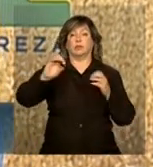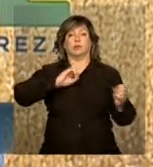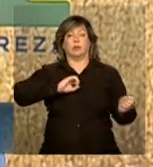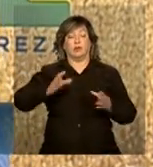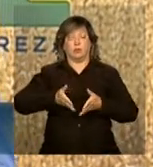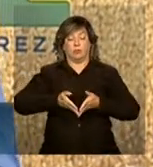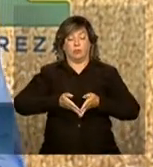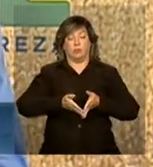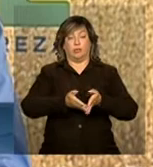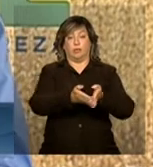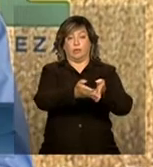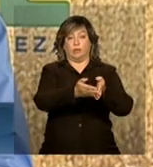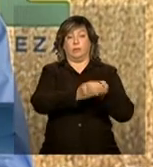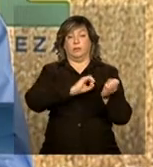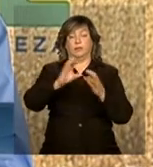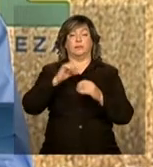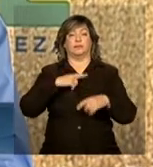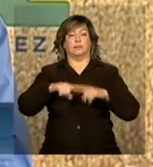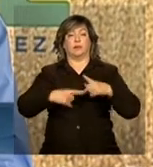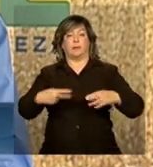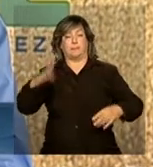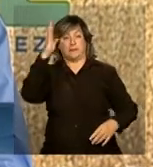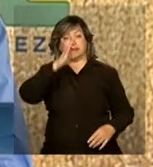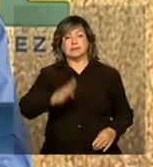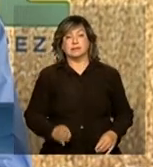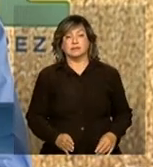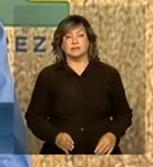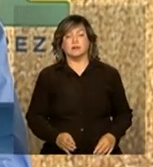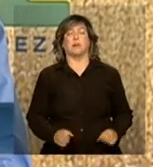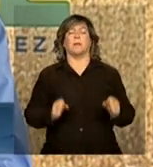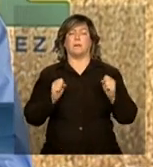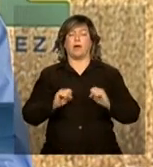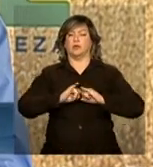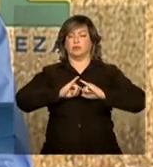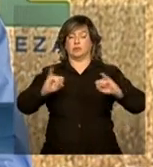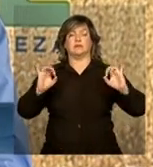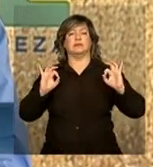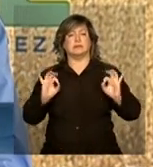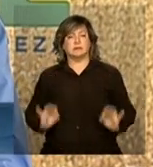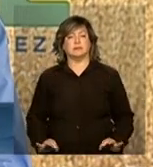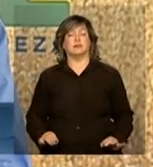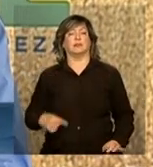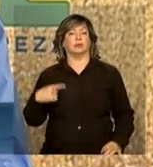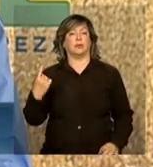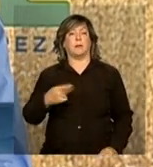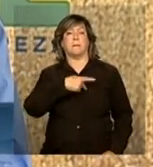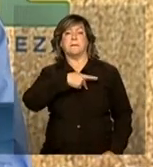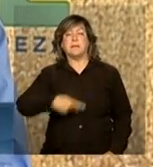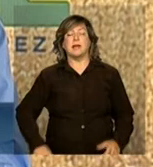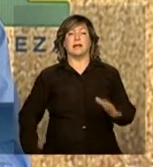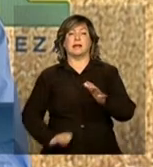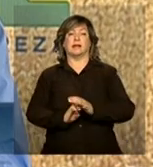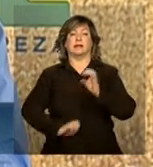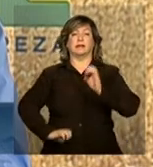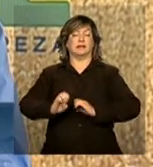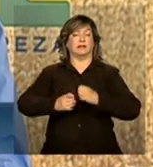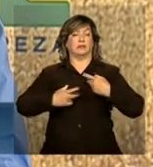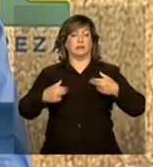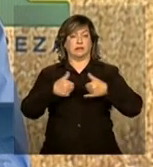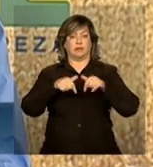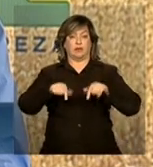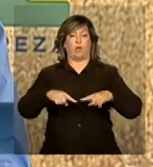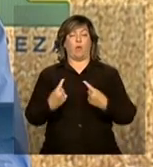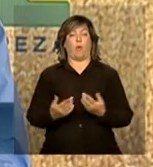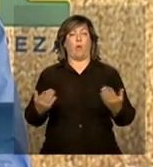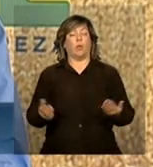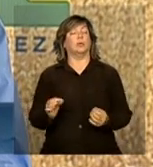nos portos brasileiros. Posso assegurar os produtores e diretores e presidentes de empresas e entidades aqui presentes